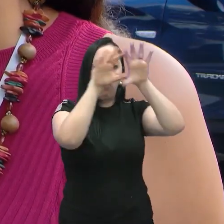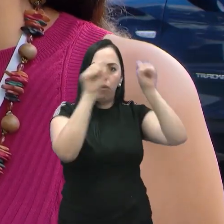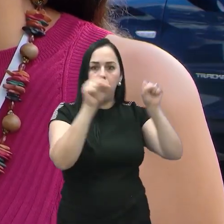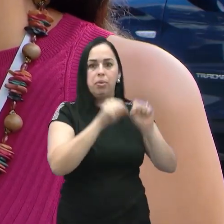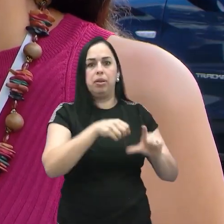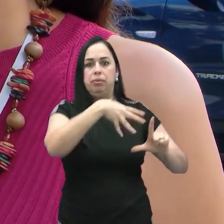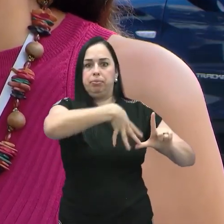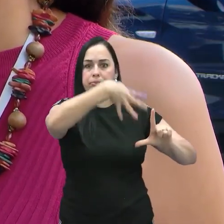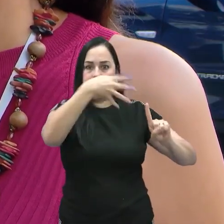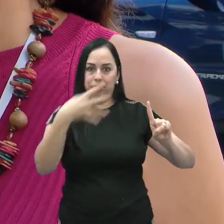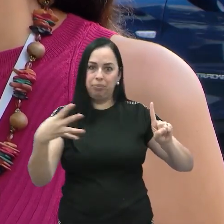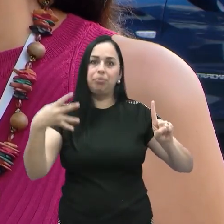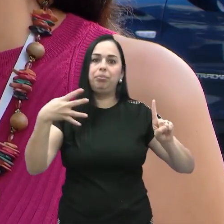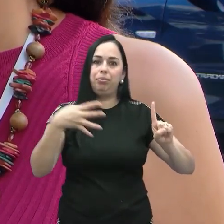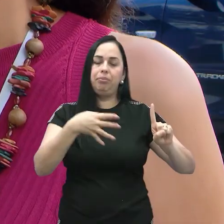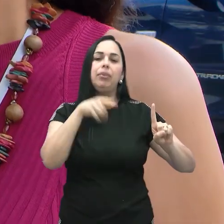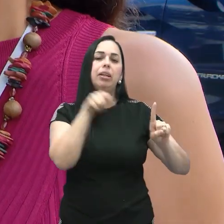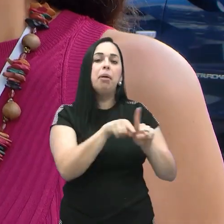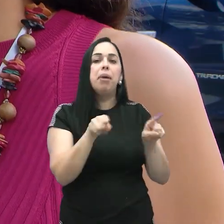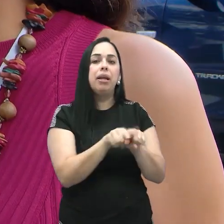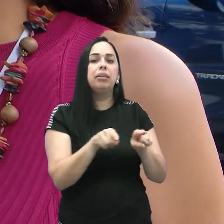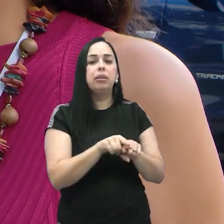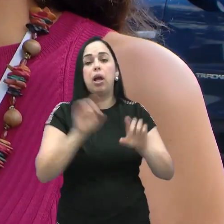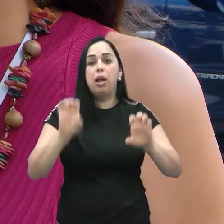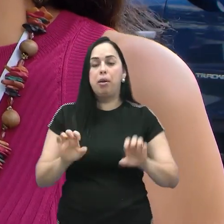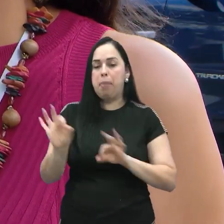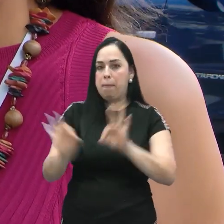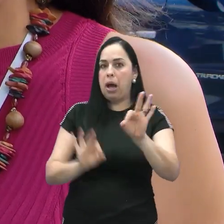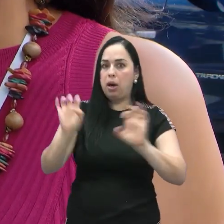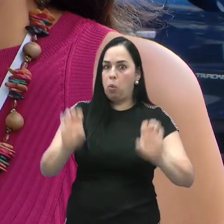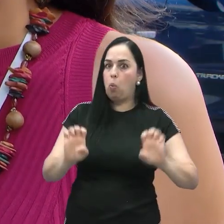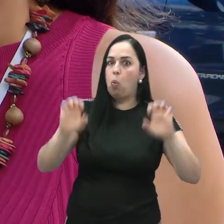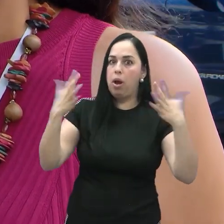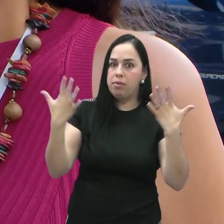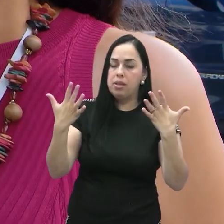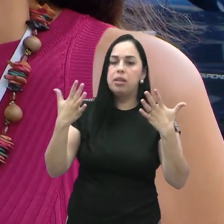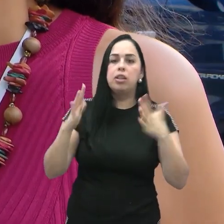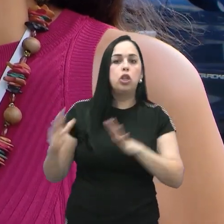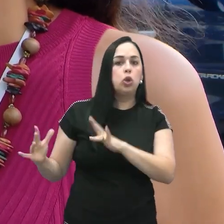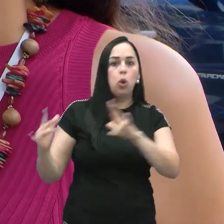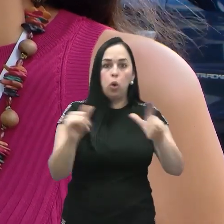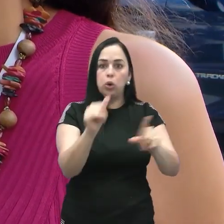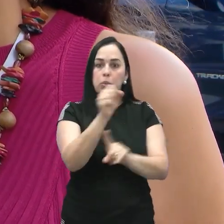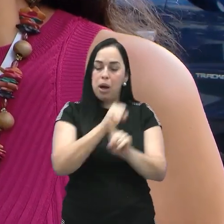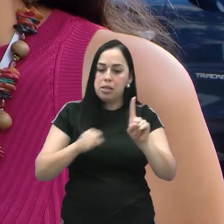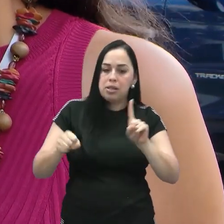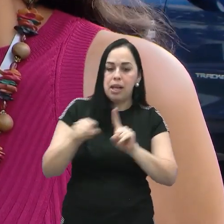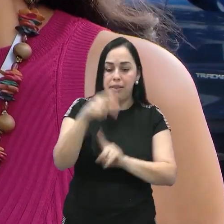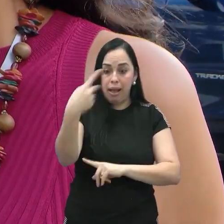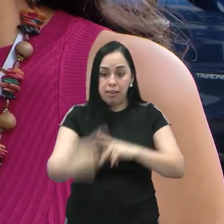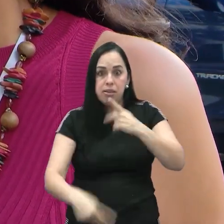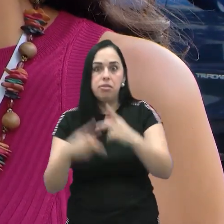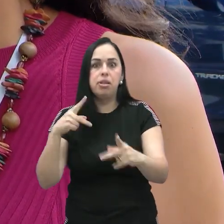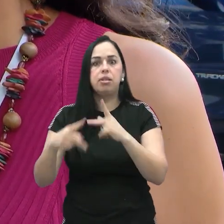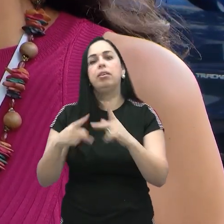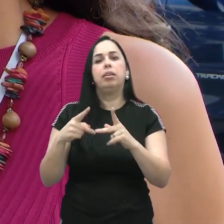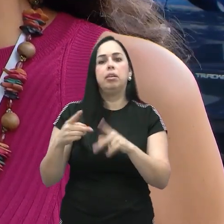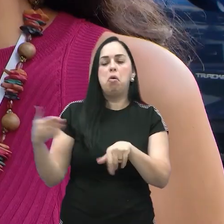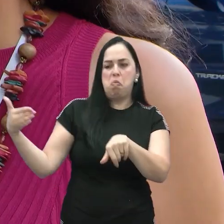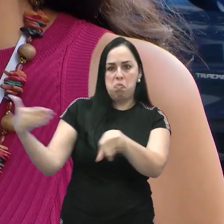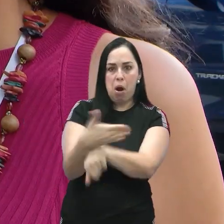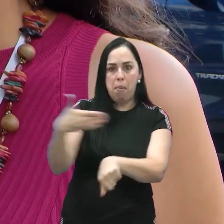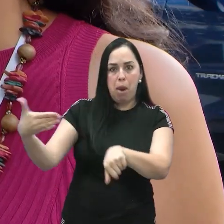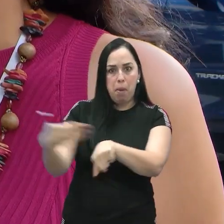Municipal LGBTQIAPN+, para que esse evento acontecesse, para que toda a sociedade de São José dos